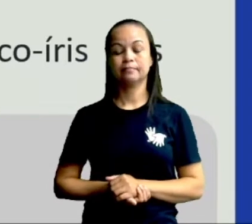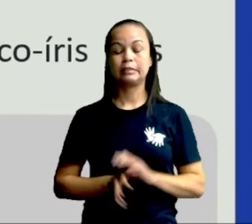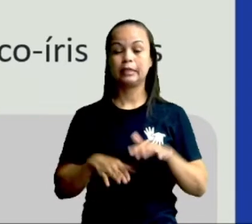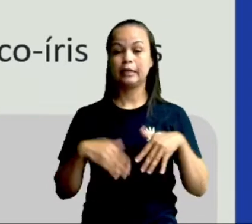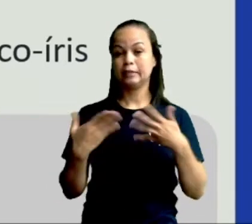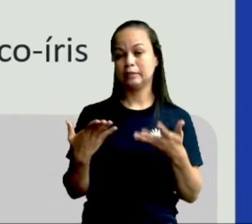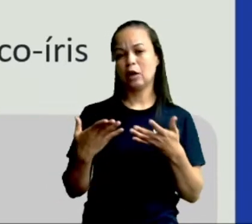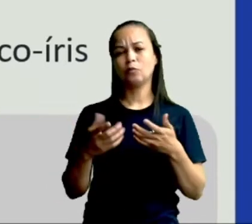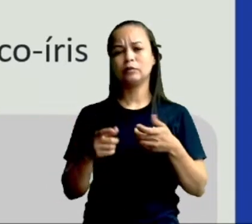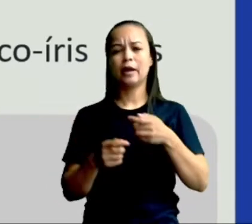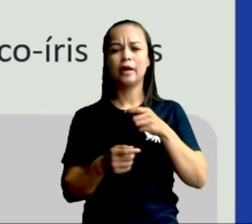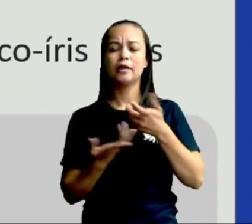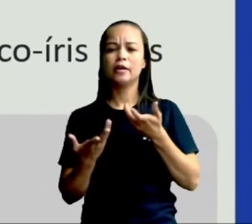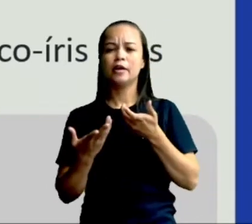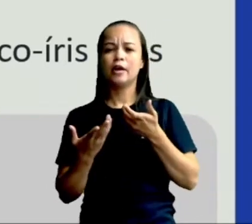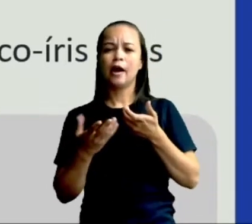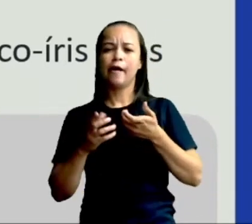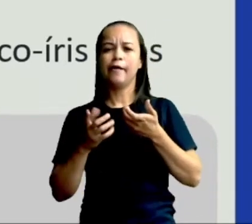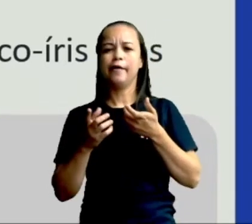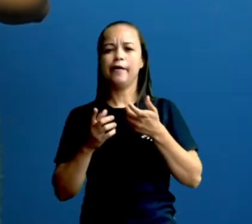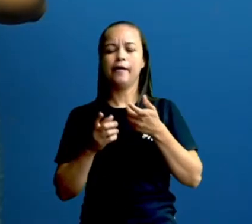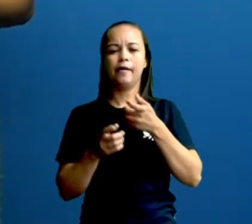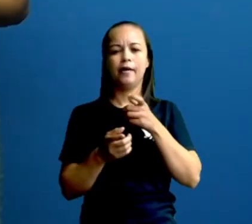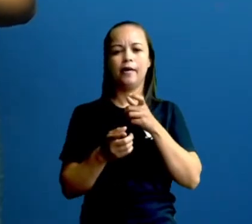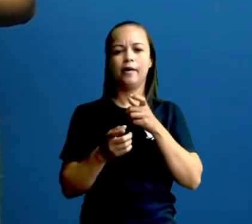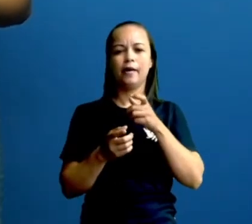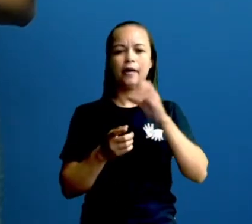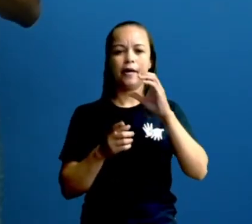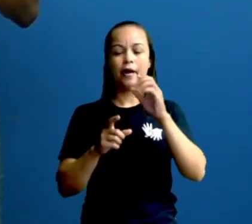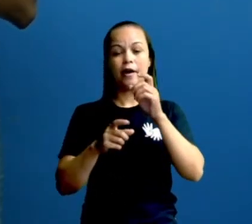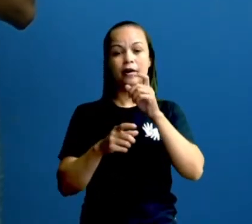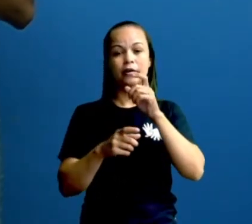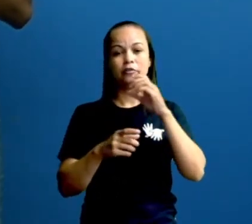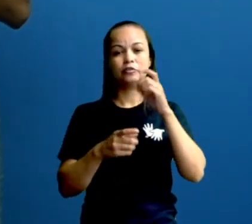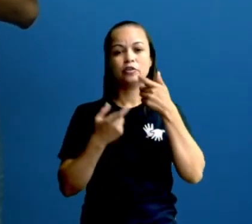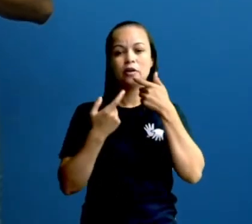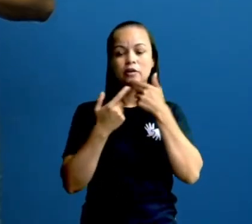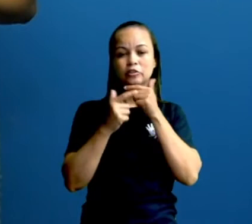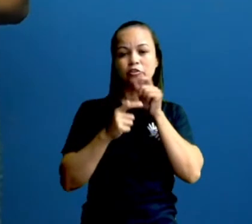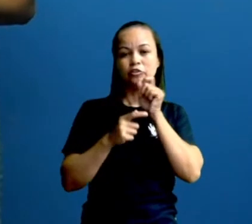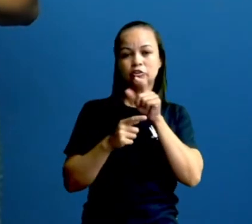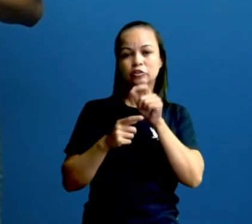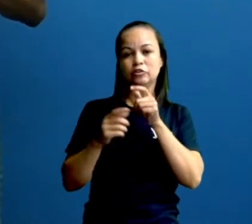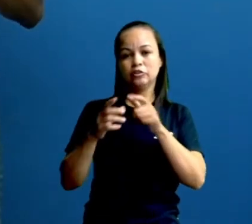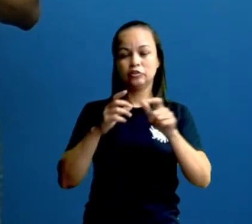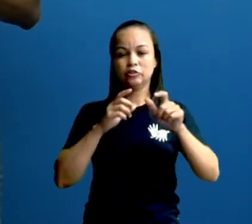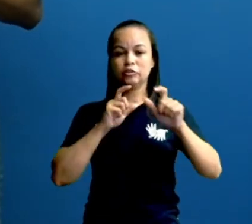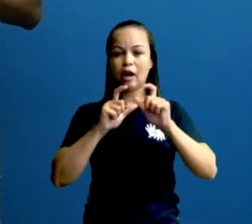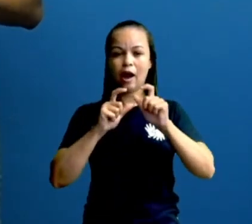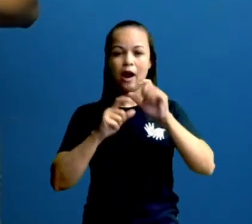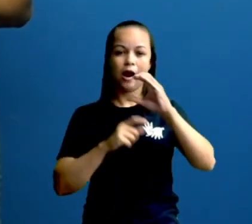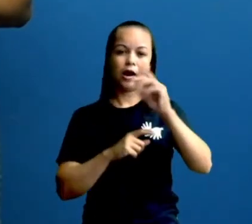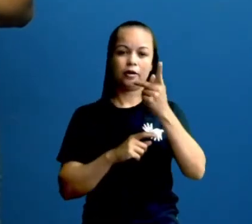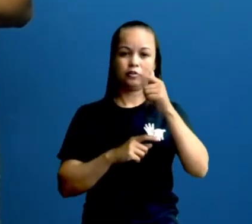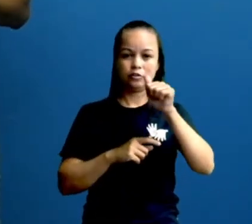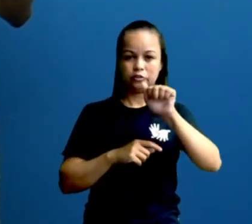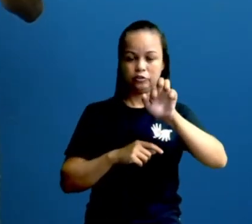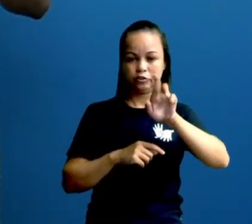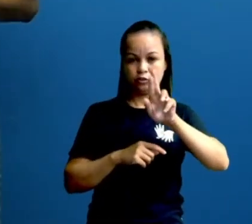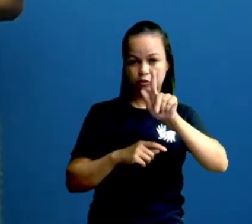sem nem olhar a tradução, que é o que a gente tem mais medo. Esse também é uma dica, tá? Para a